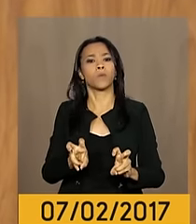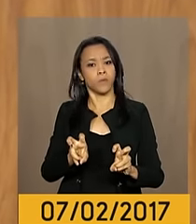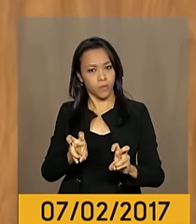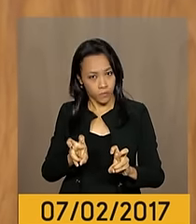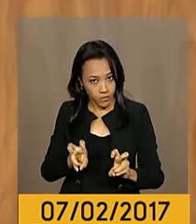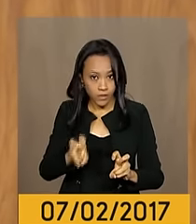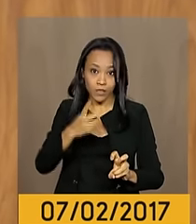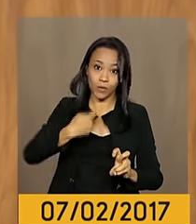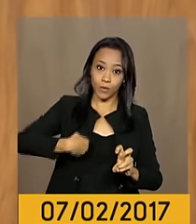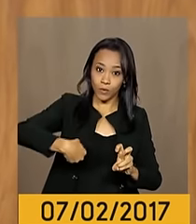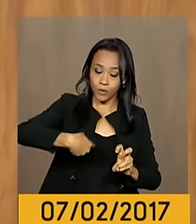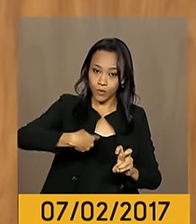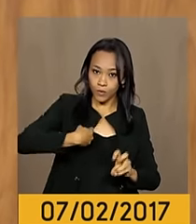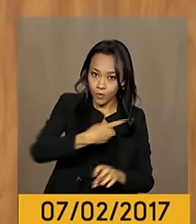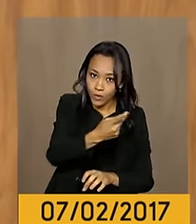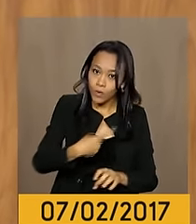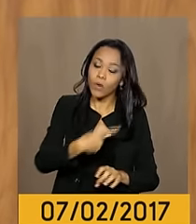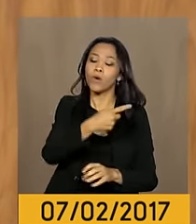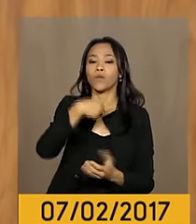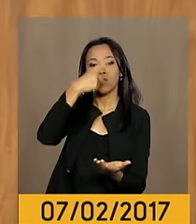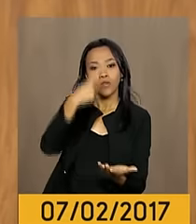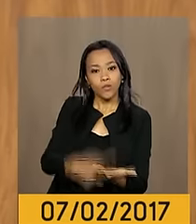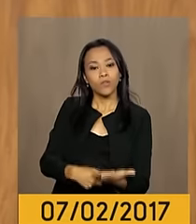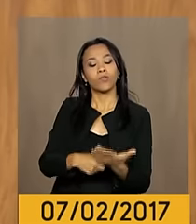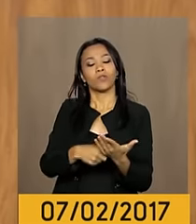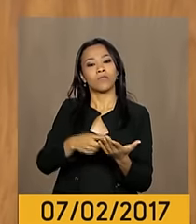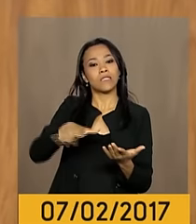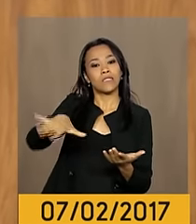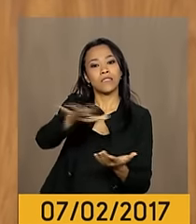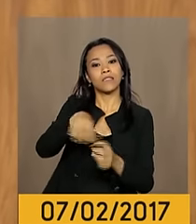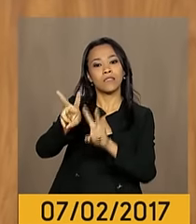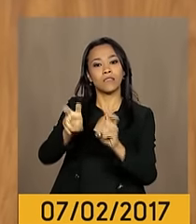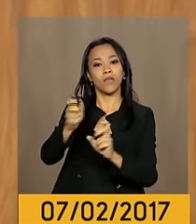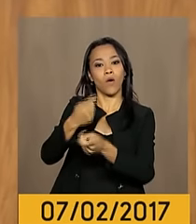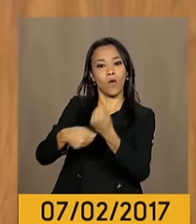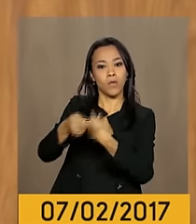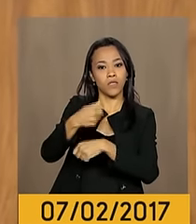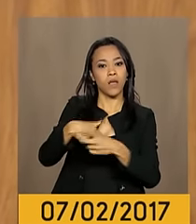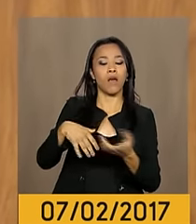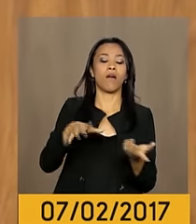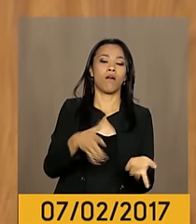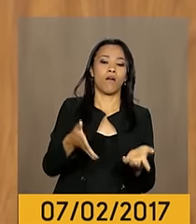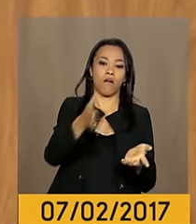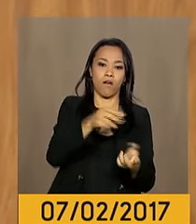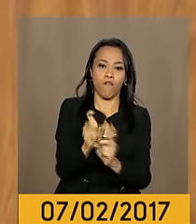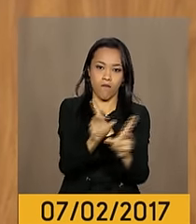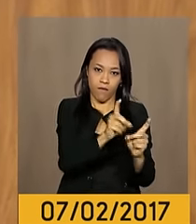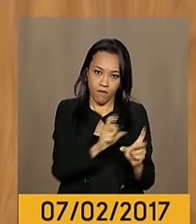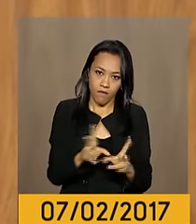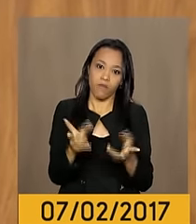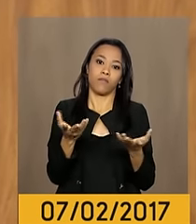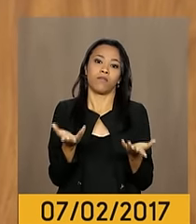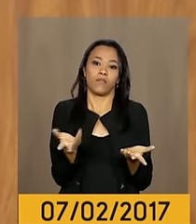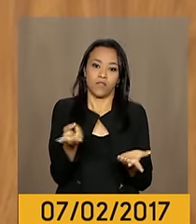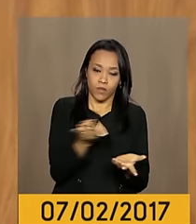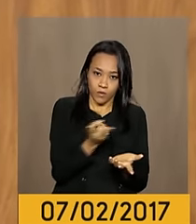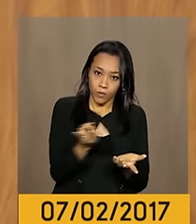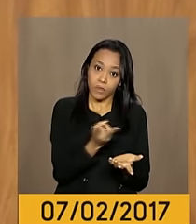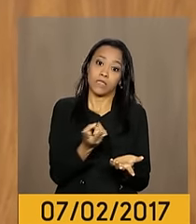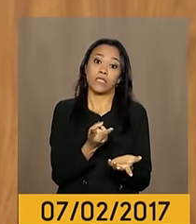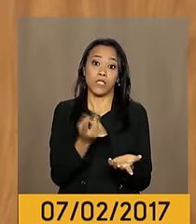densa ag agenda econômico comercial eh parte dos resultados que